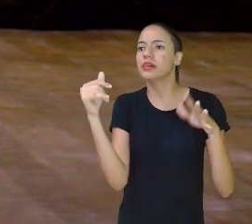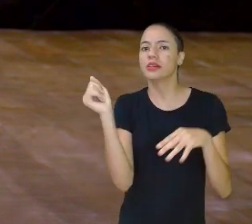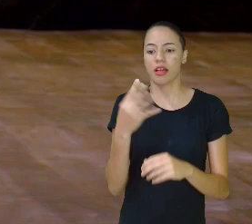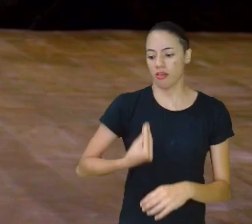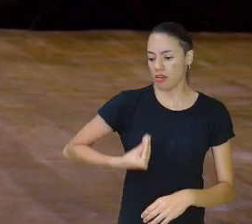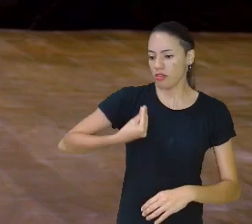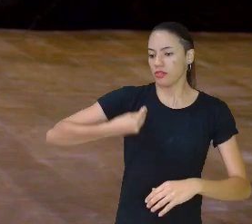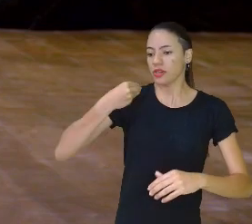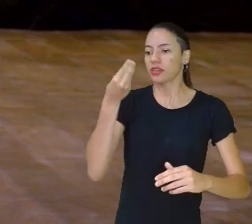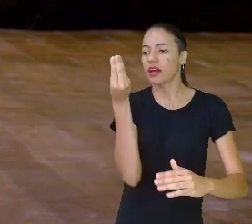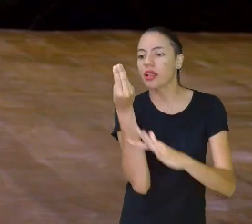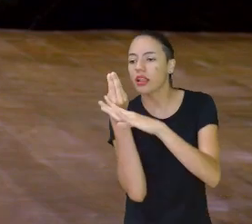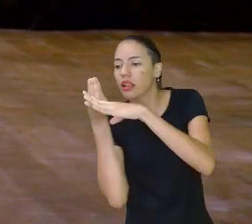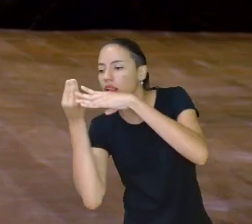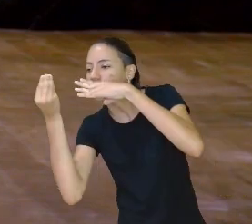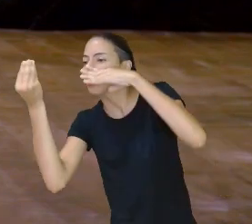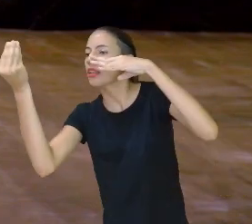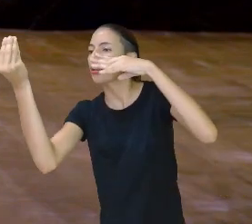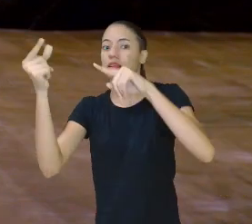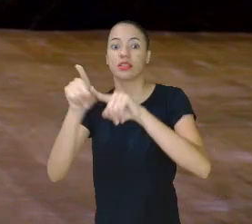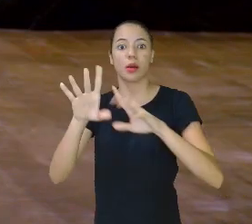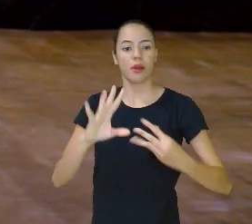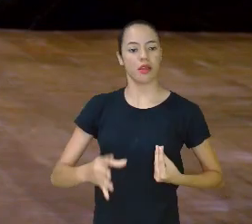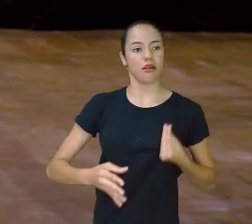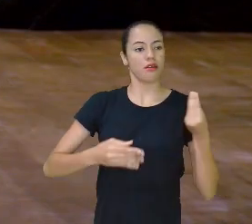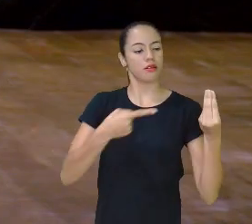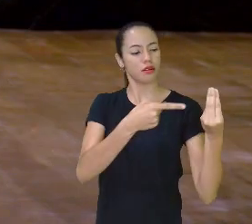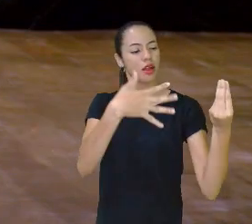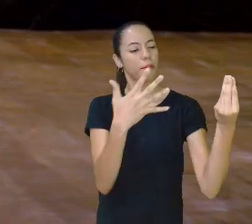sem ver a beleza que há nela.